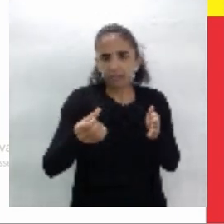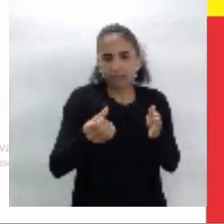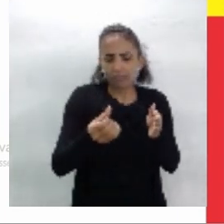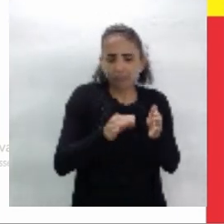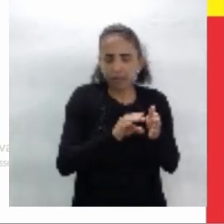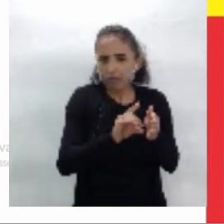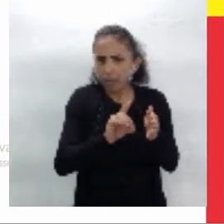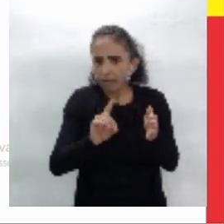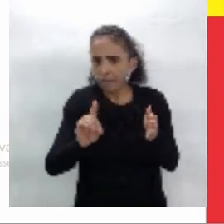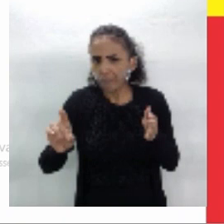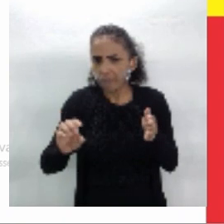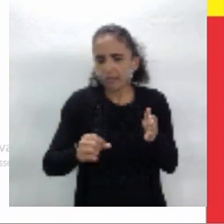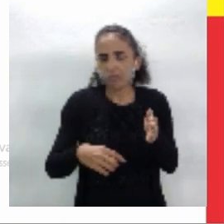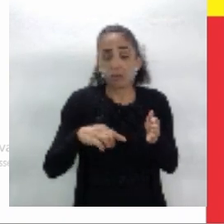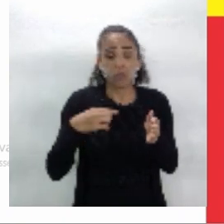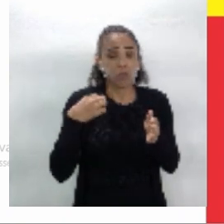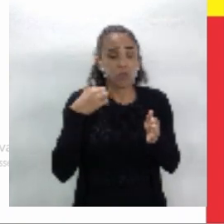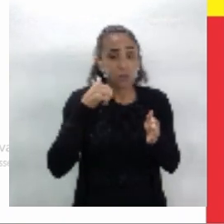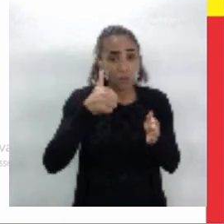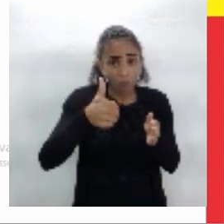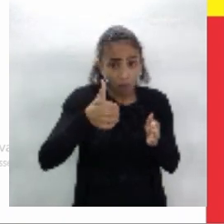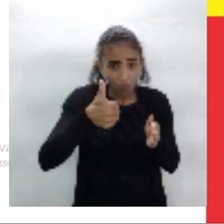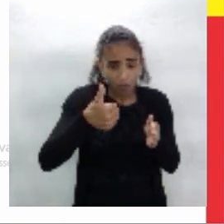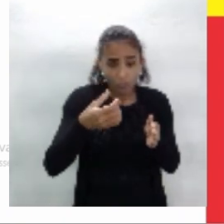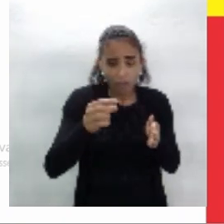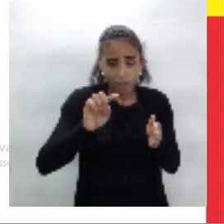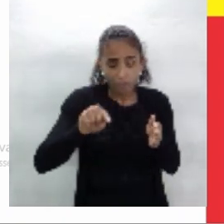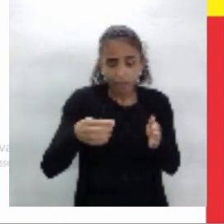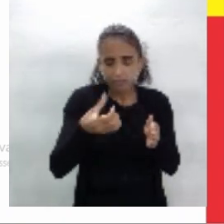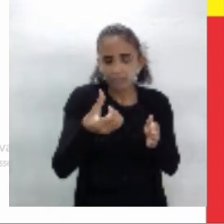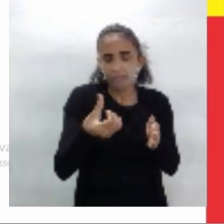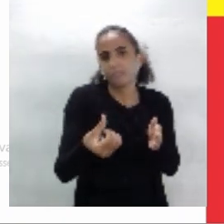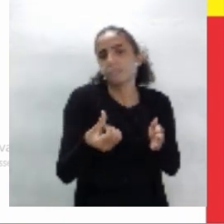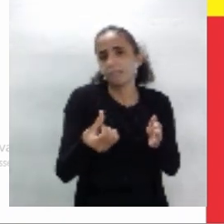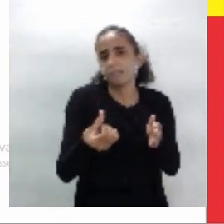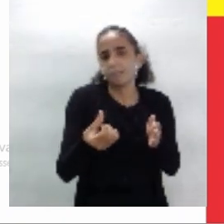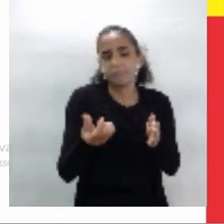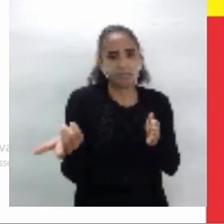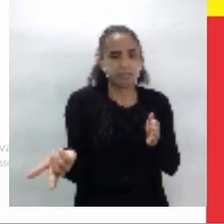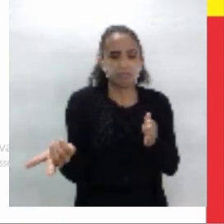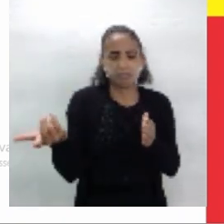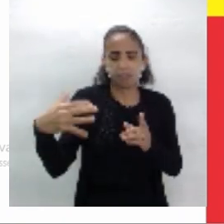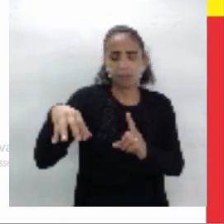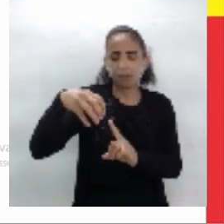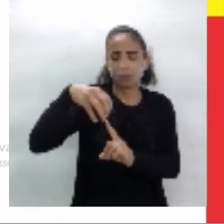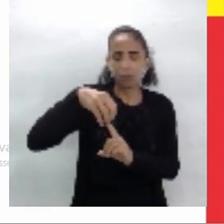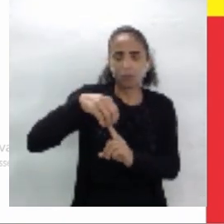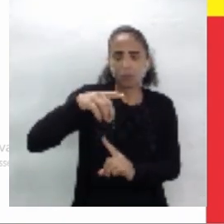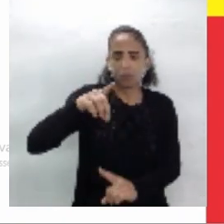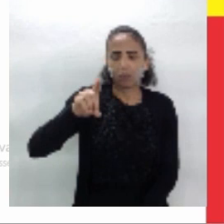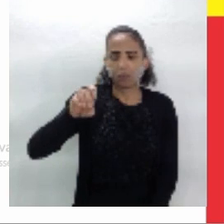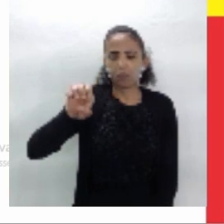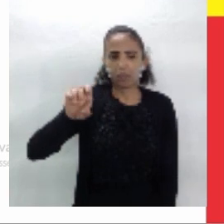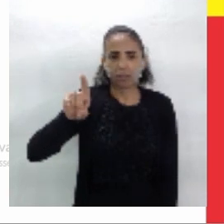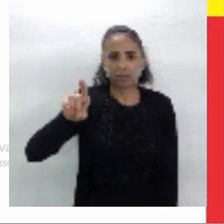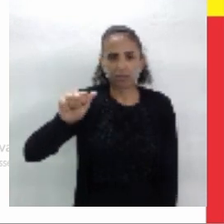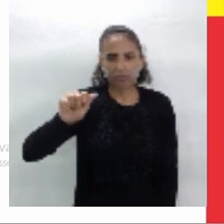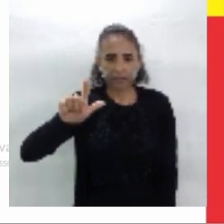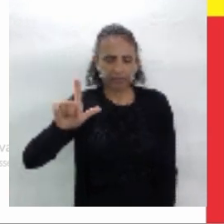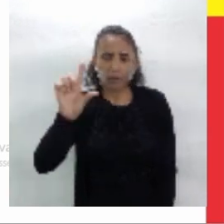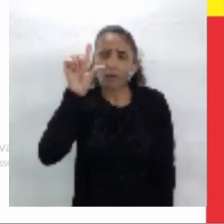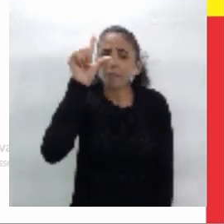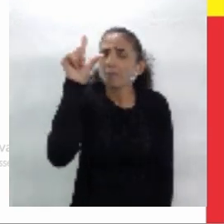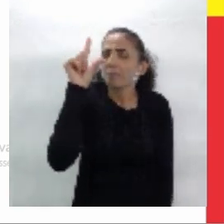direita, 1,6 centímetro. Então, veja que um dedal é bem pequeno, 1,6